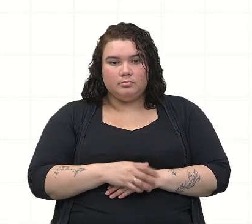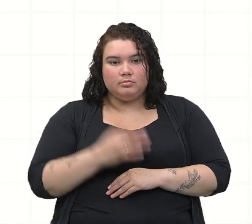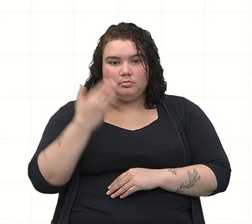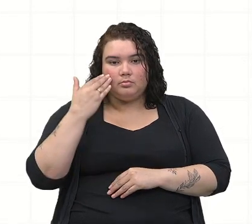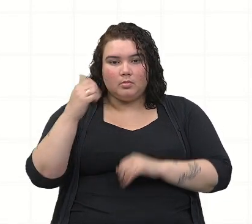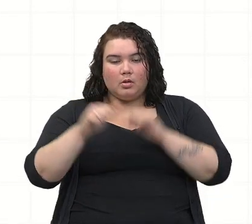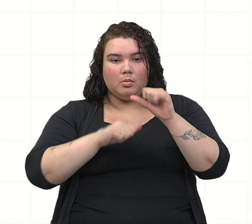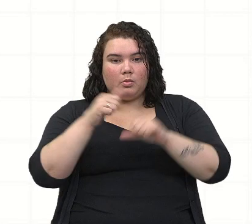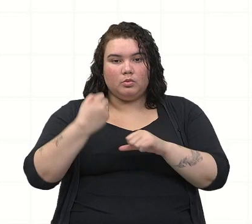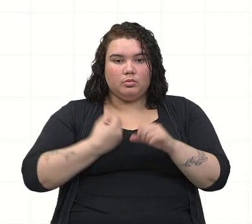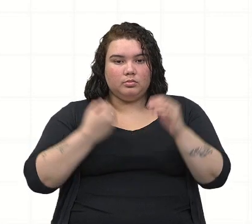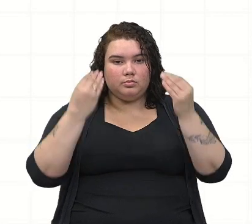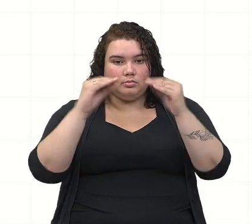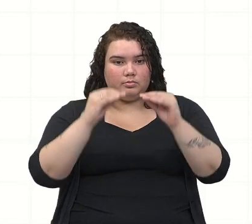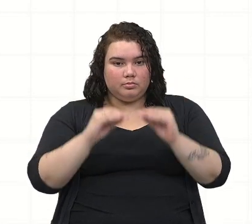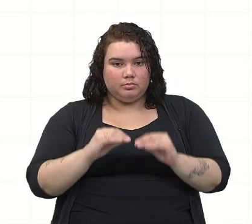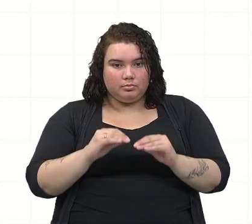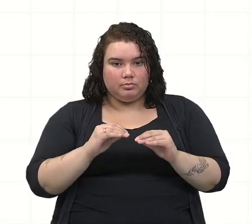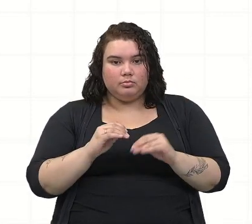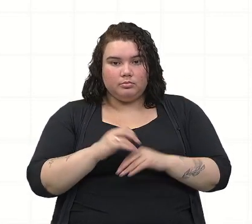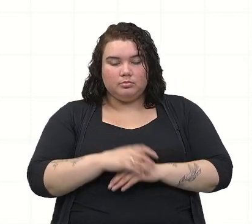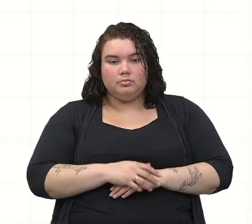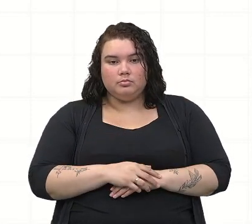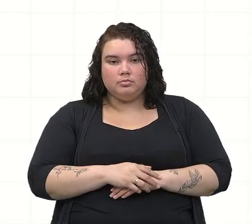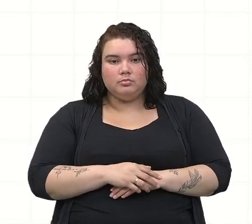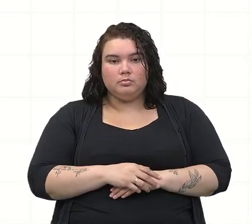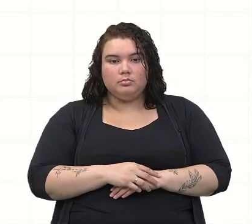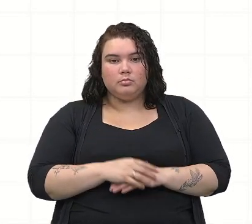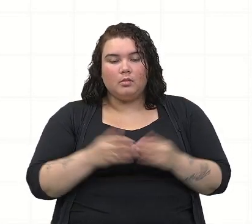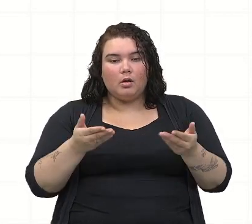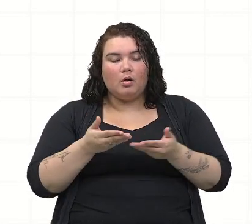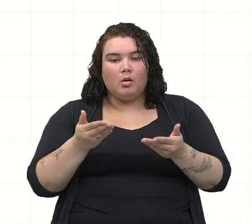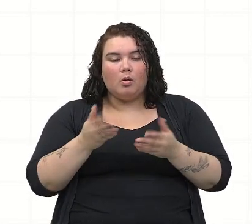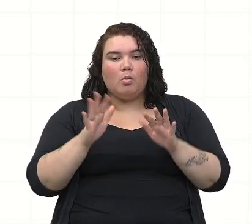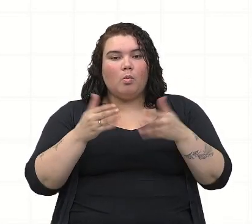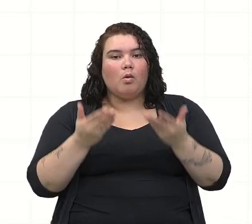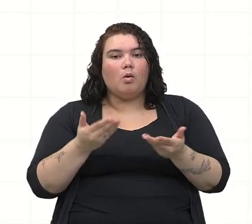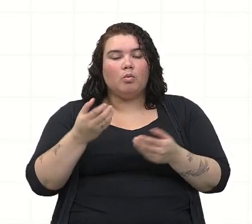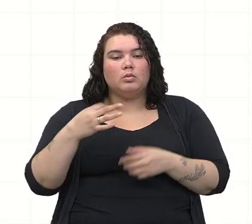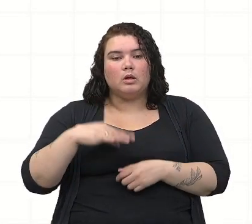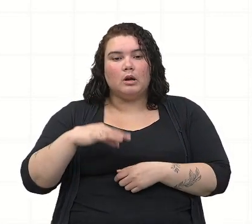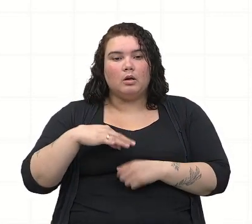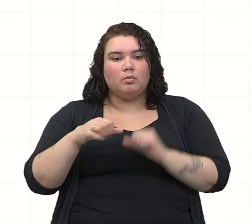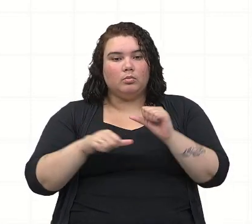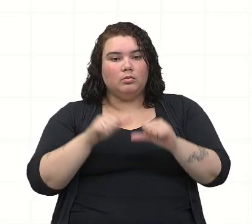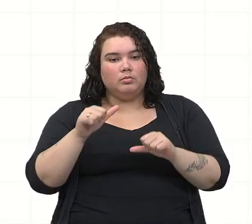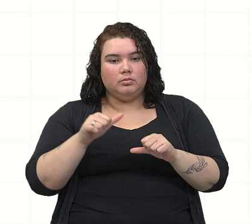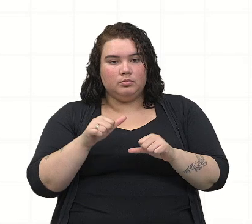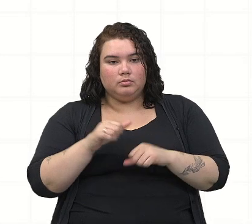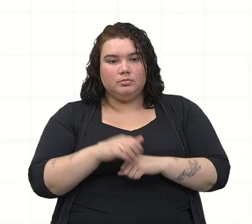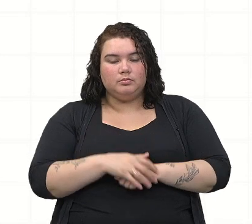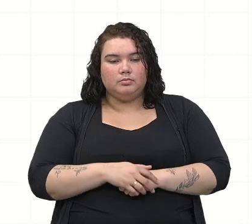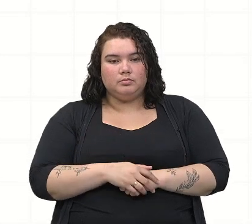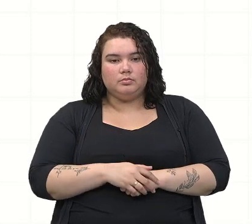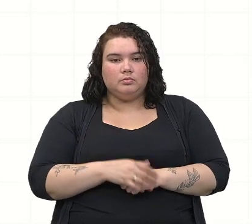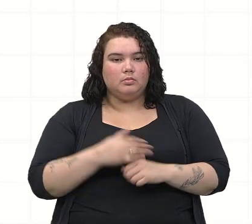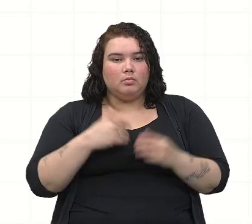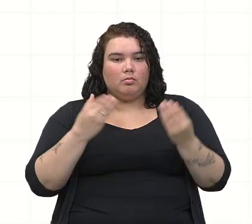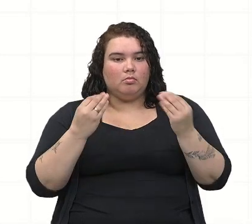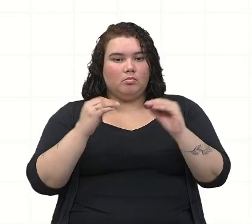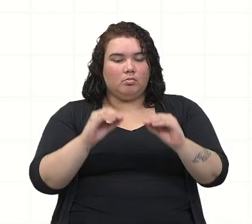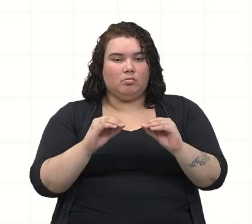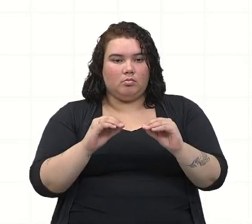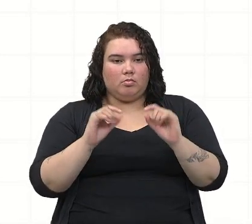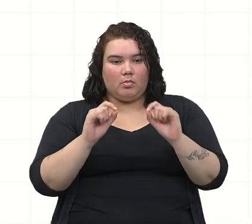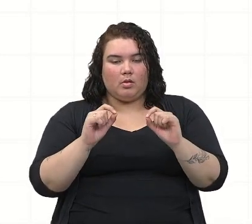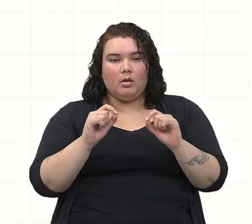Substituindo os valores conhecidos. Então, agora, qual vai ser o novo salário? Okay? Eu escrevi aqui para